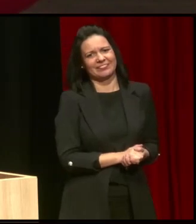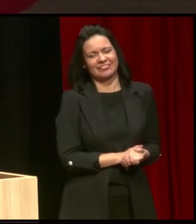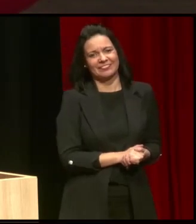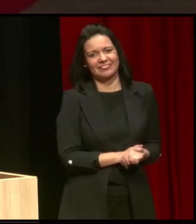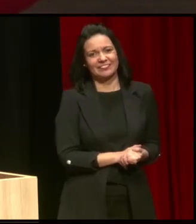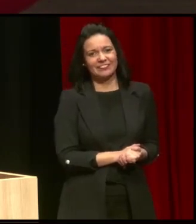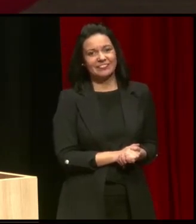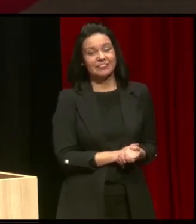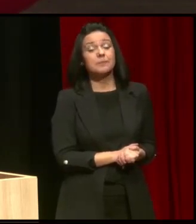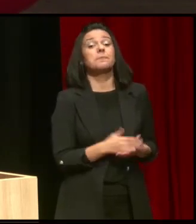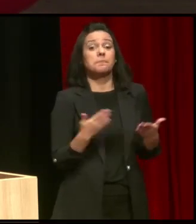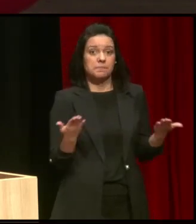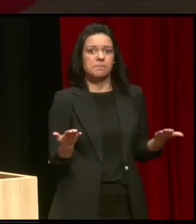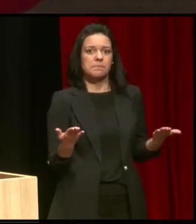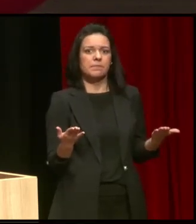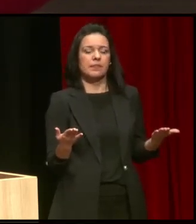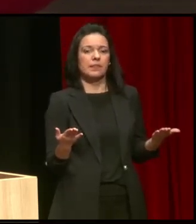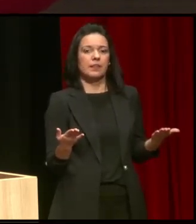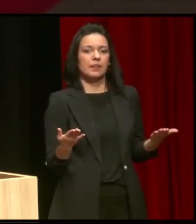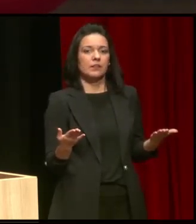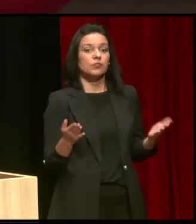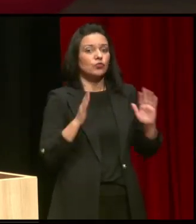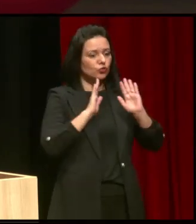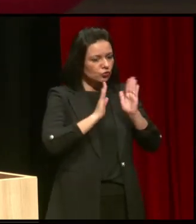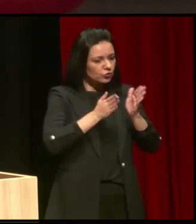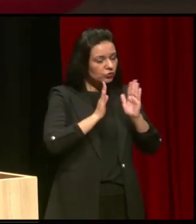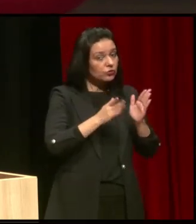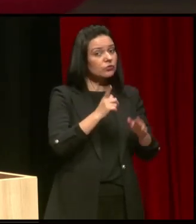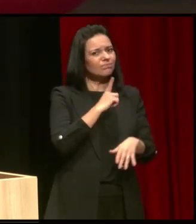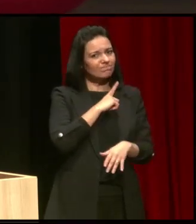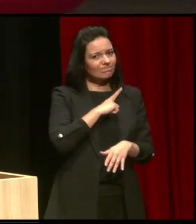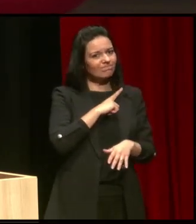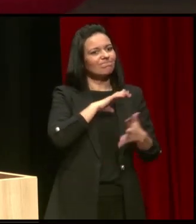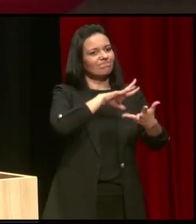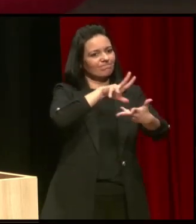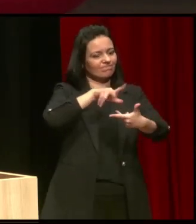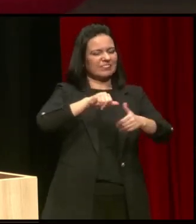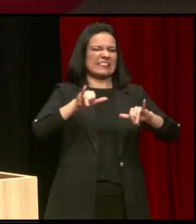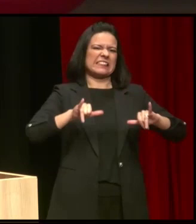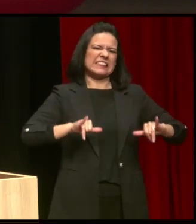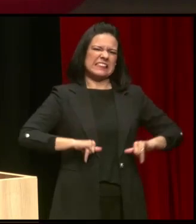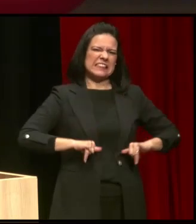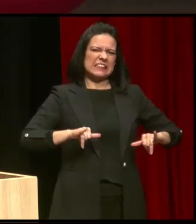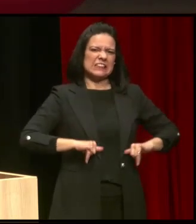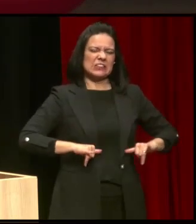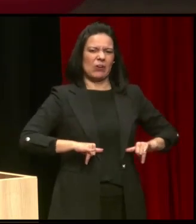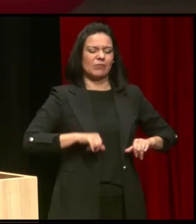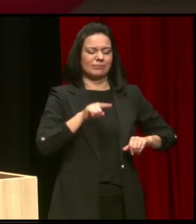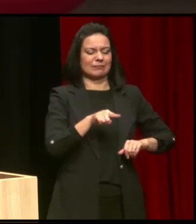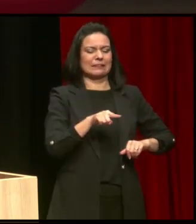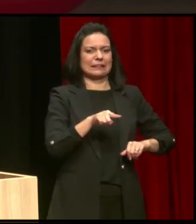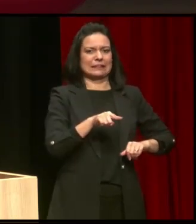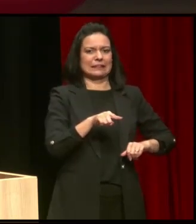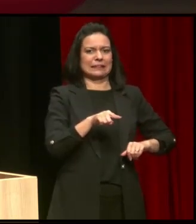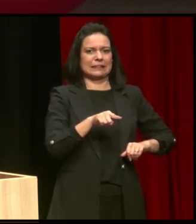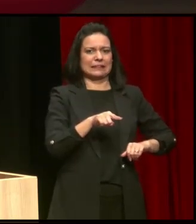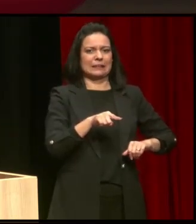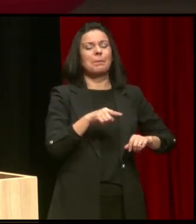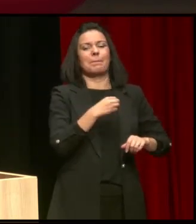né? Então, gente, tudo isso aqui está acontecendo, a natureza está sofrendo. Então, quando o pecado entra no mundo,